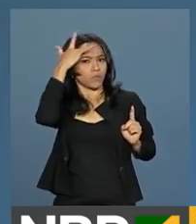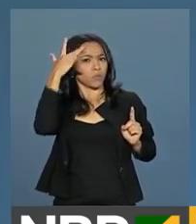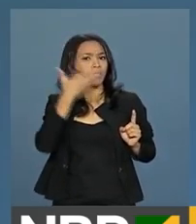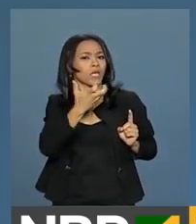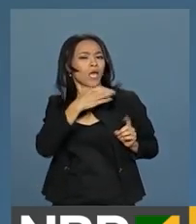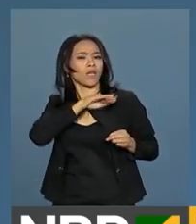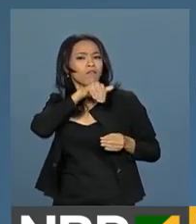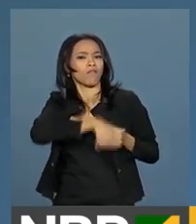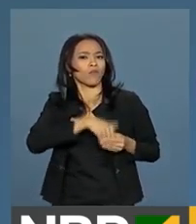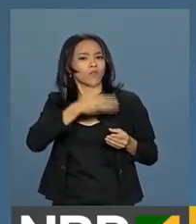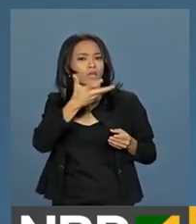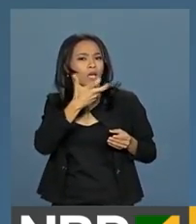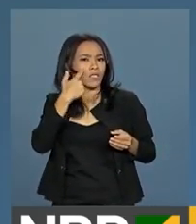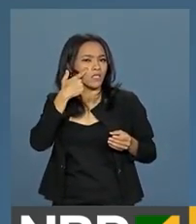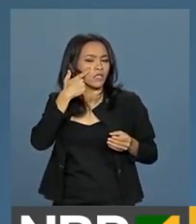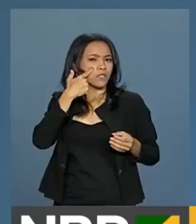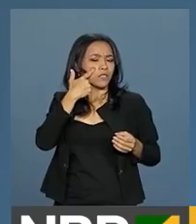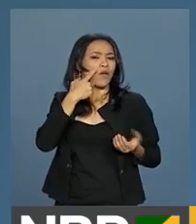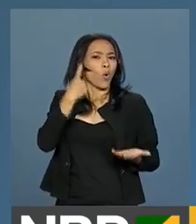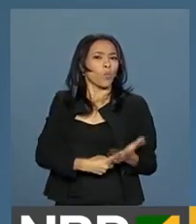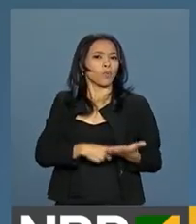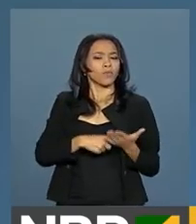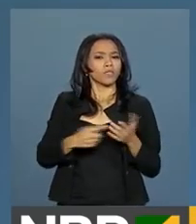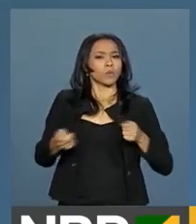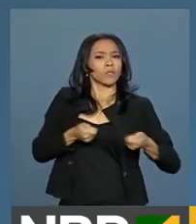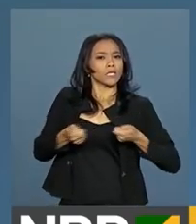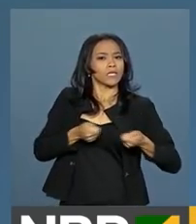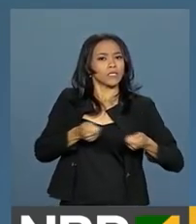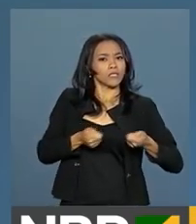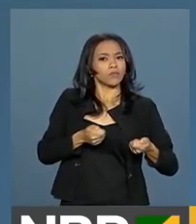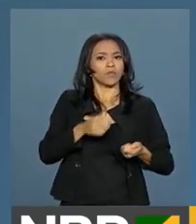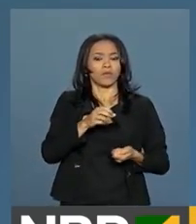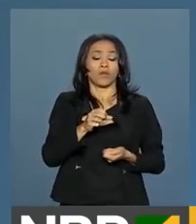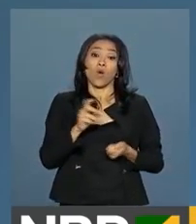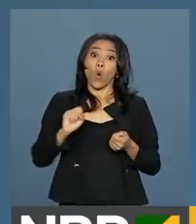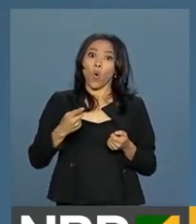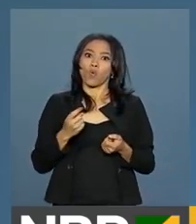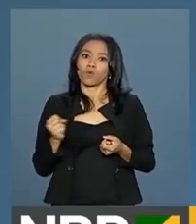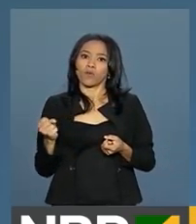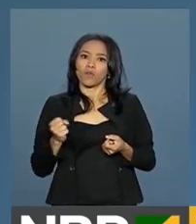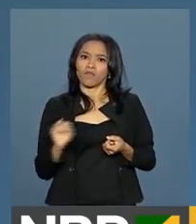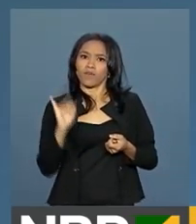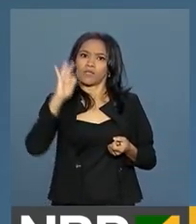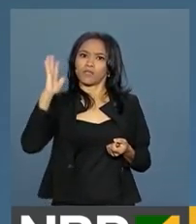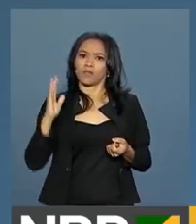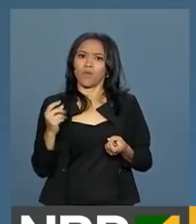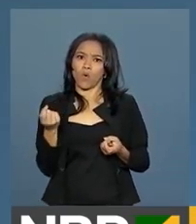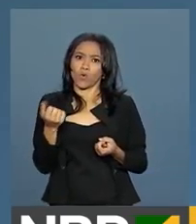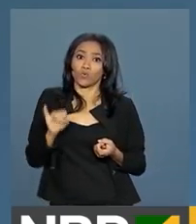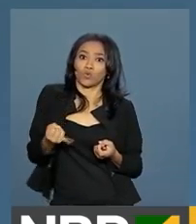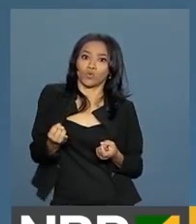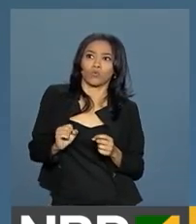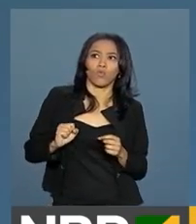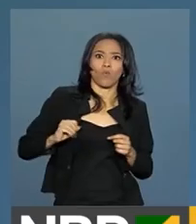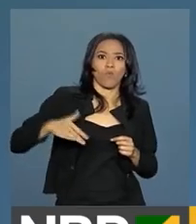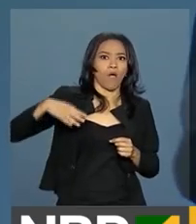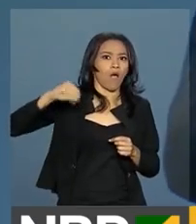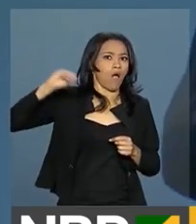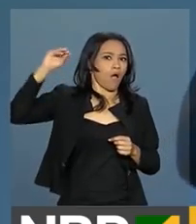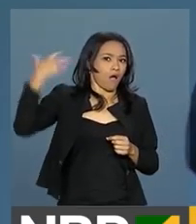equilíbrio fiscal ou se aceitarão inflação alta e juros elevados vão querer saber se os candidatos